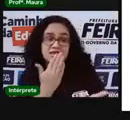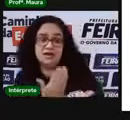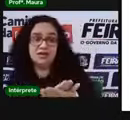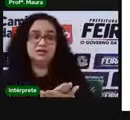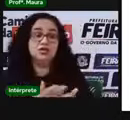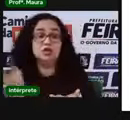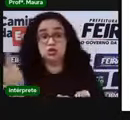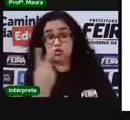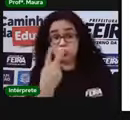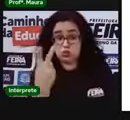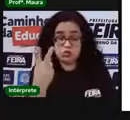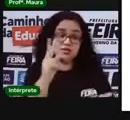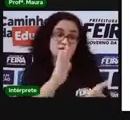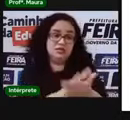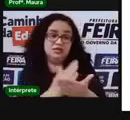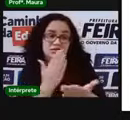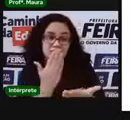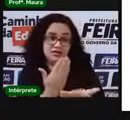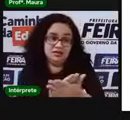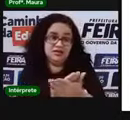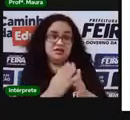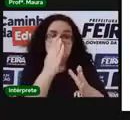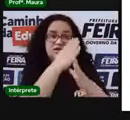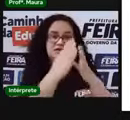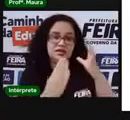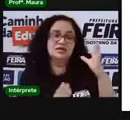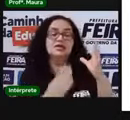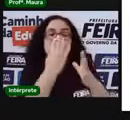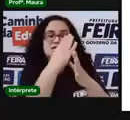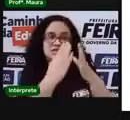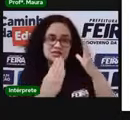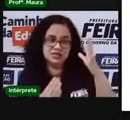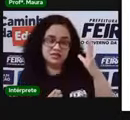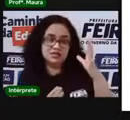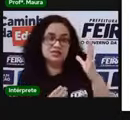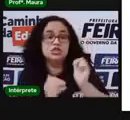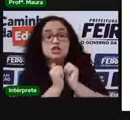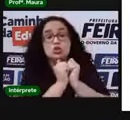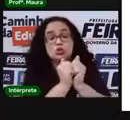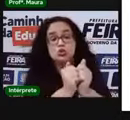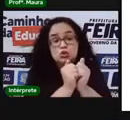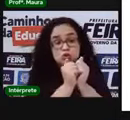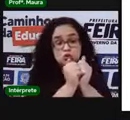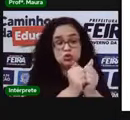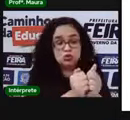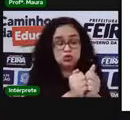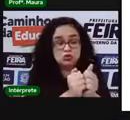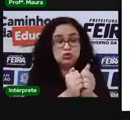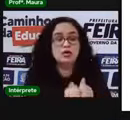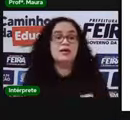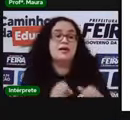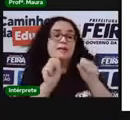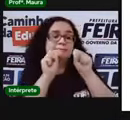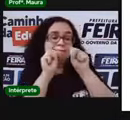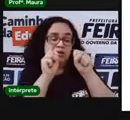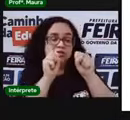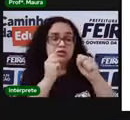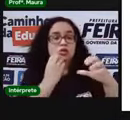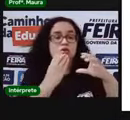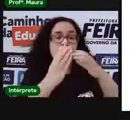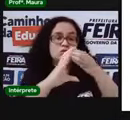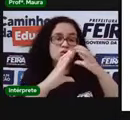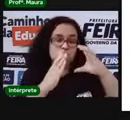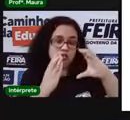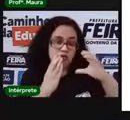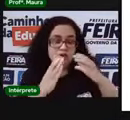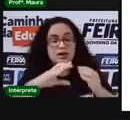aliás, as nossas intérpretes de línguas, né, de Libras, estiveram aqui conosco, tornando possível a comunicação para